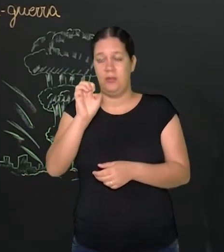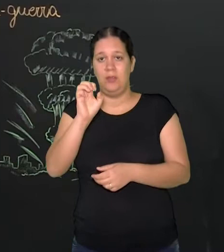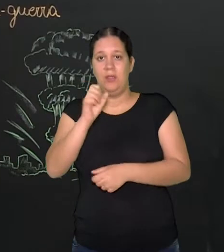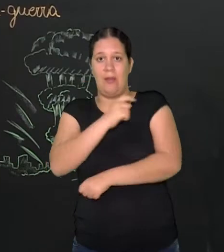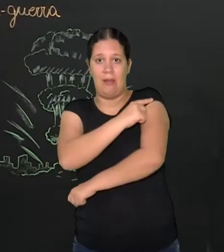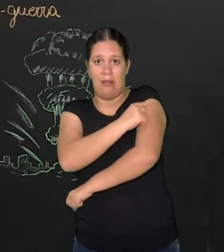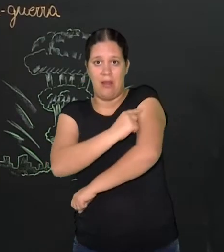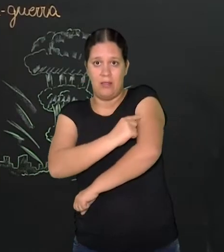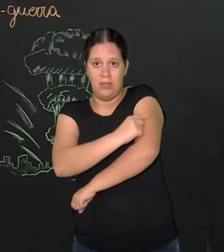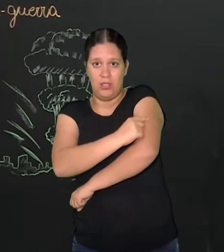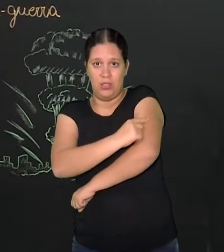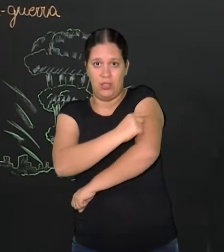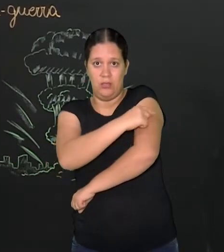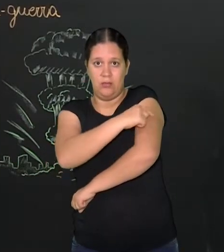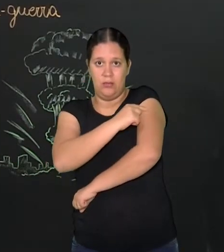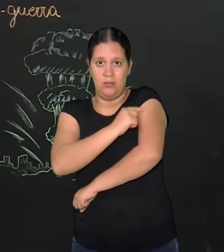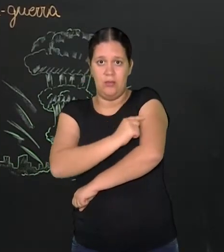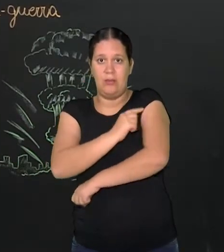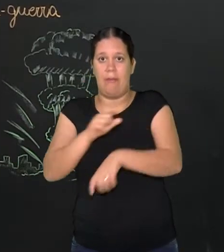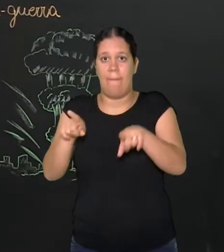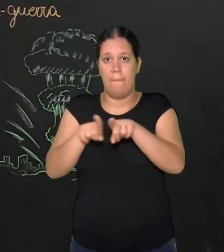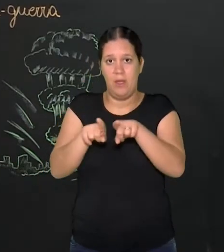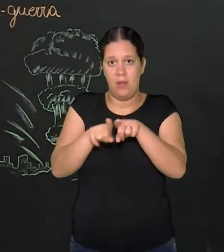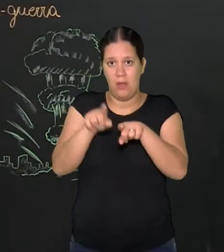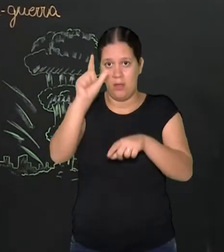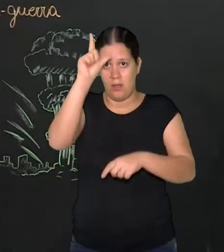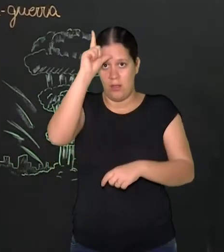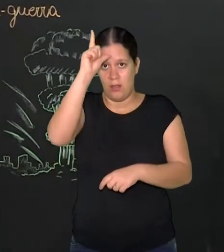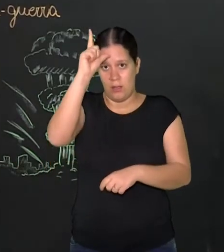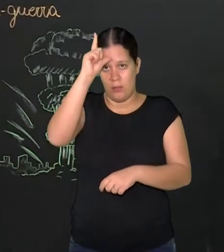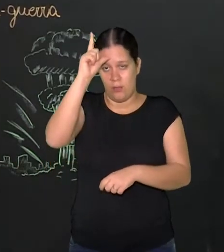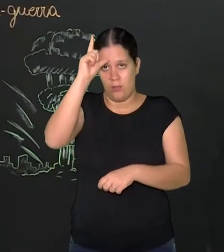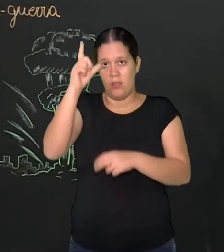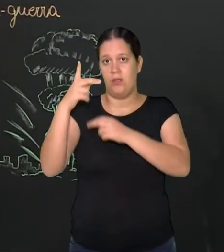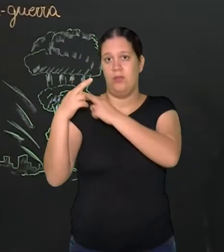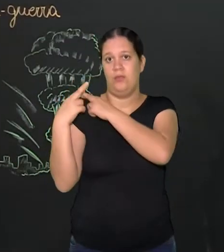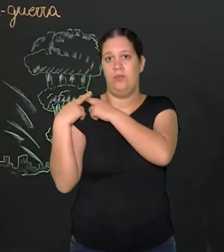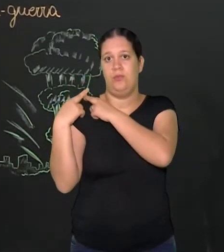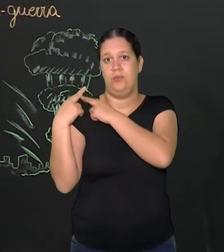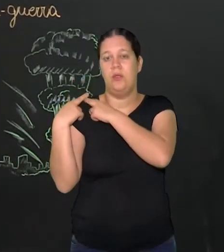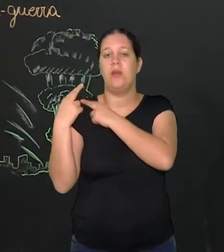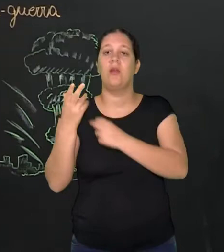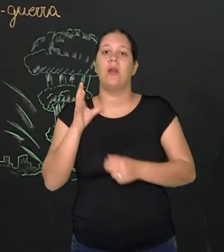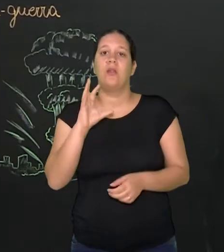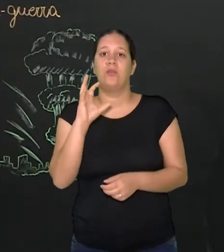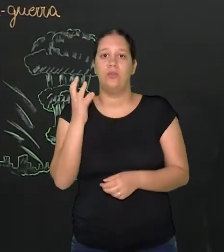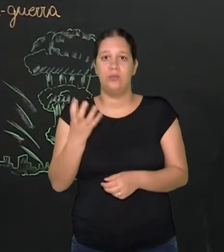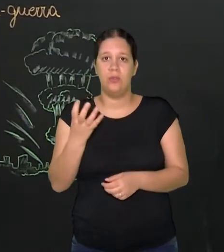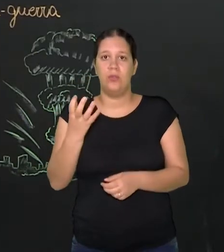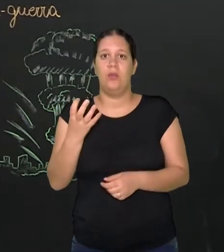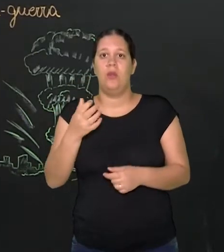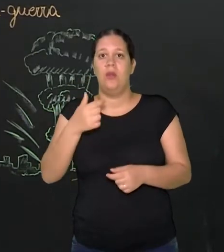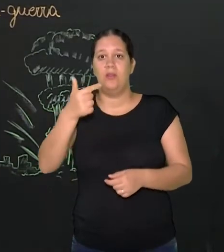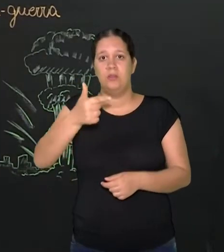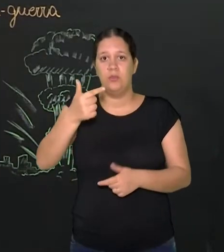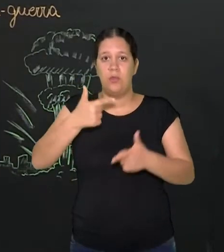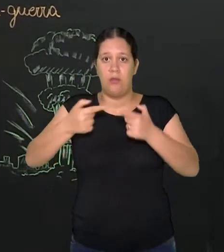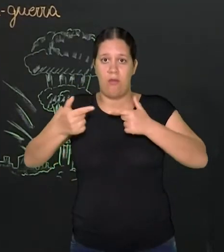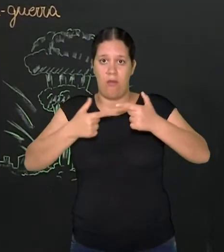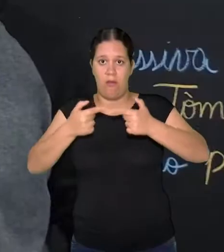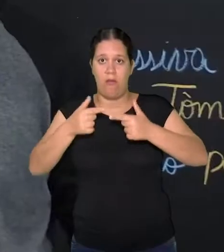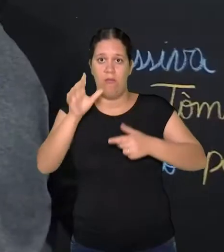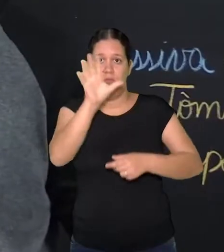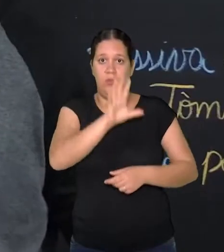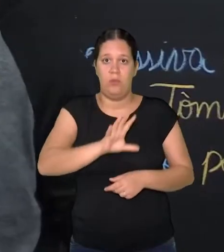ditaduras nazista e fascista. Especialmente o regime alemão é bastante responsável pela ocorrência da Segunda Guerra